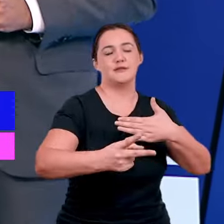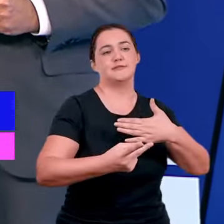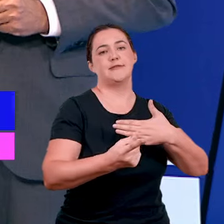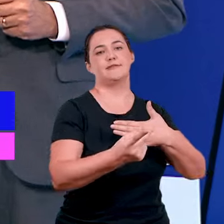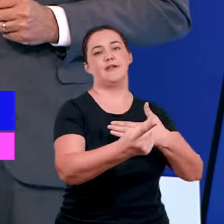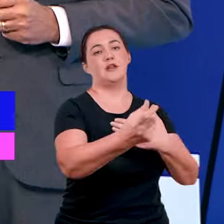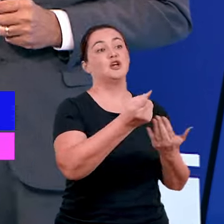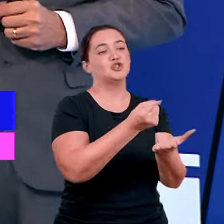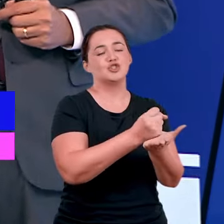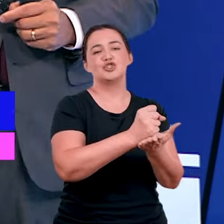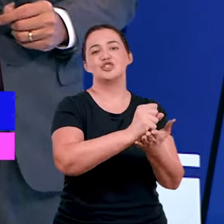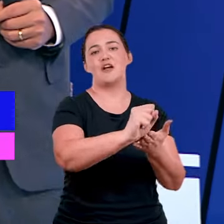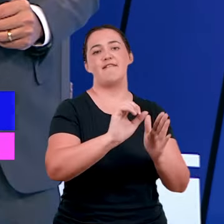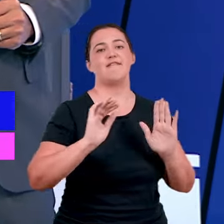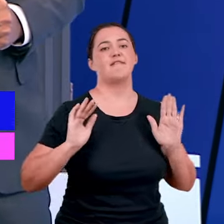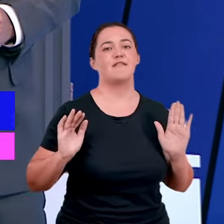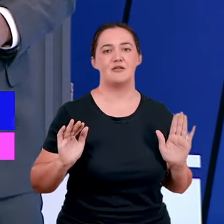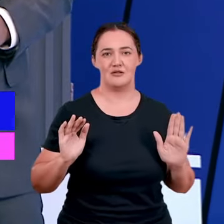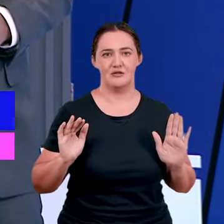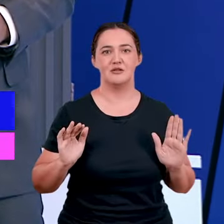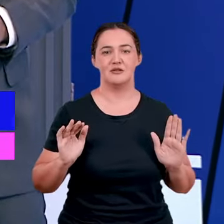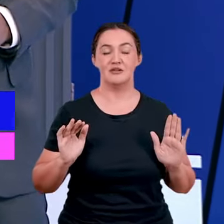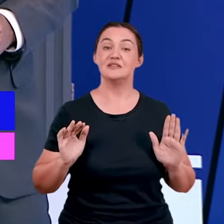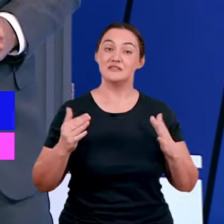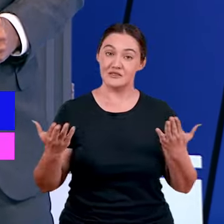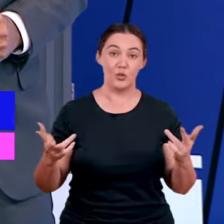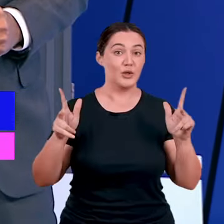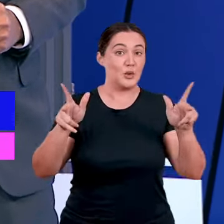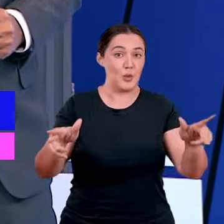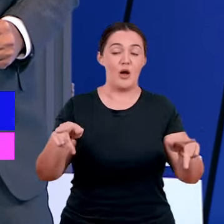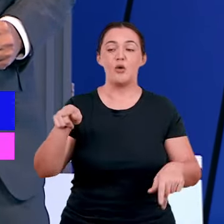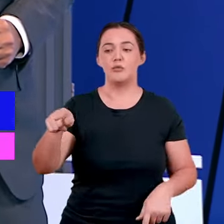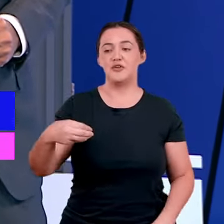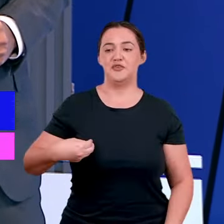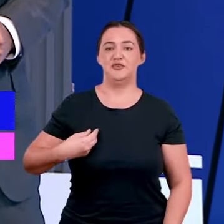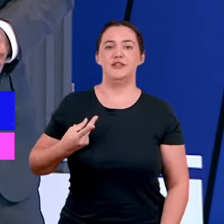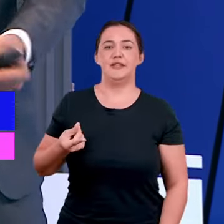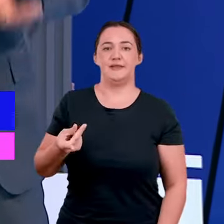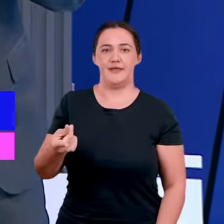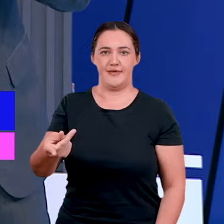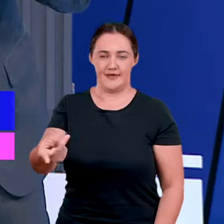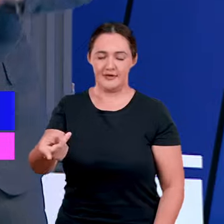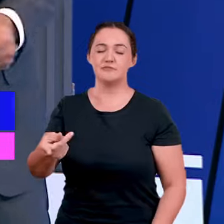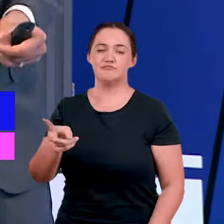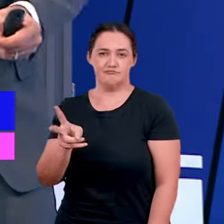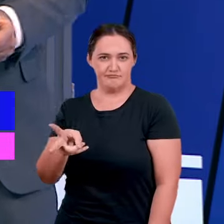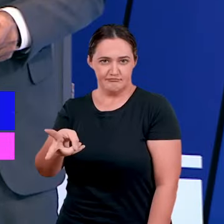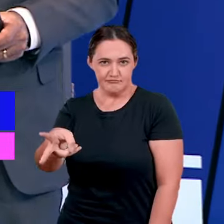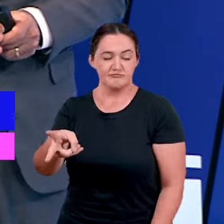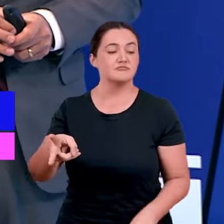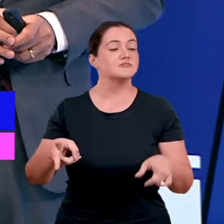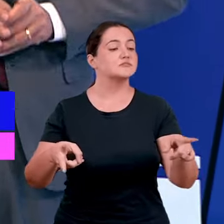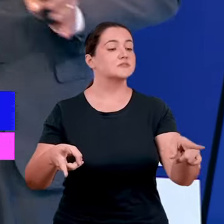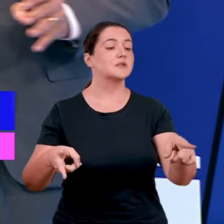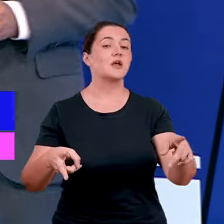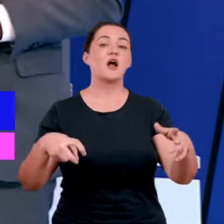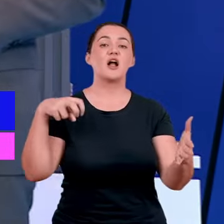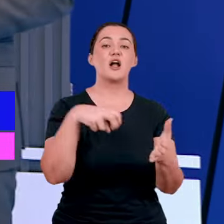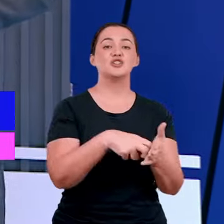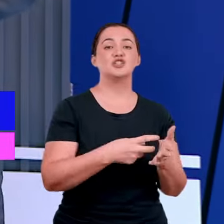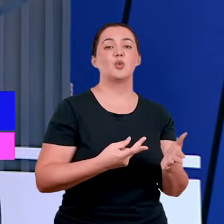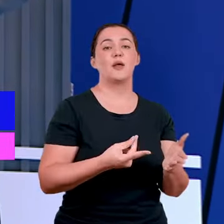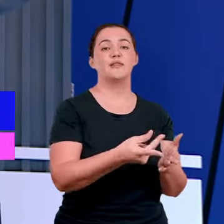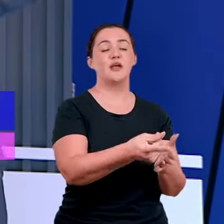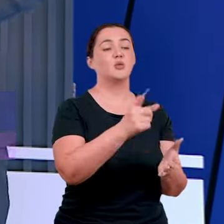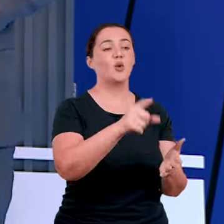eternamente. Haverá um momento no lago de fogo e enxofre, onde os ímpios vão se queimar, e aí sim